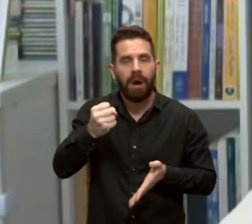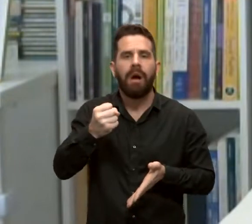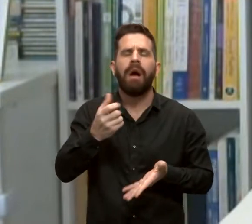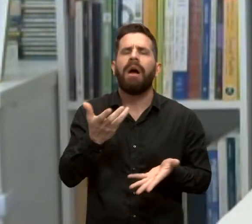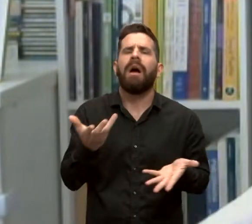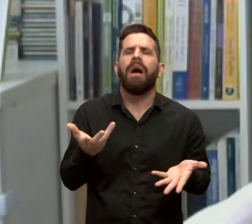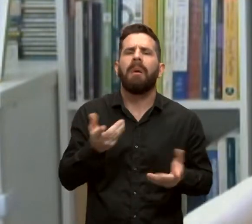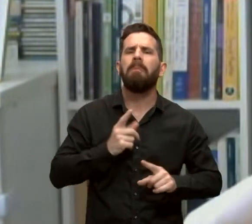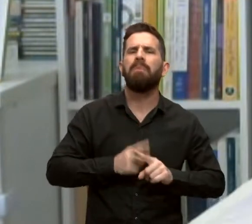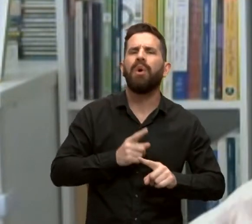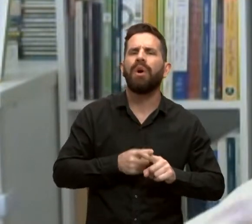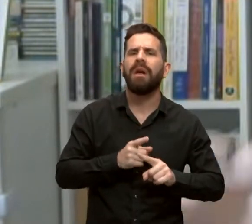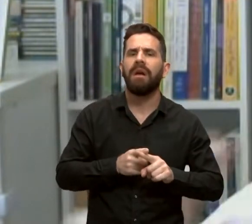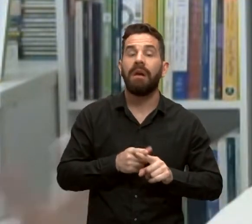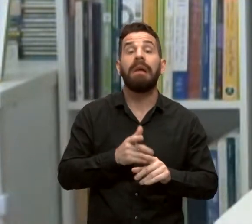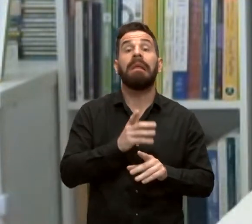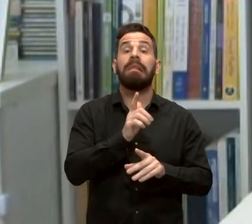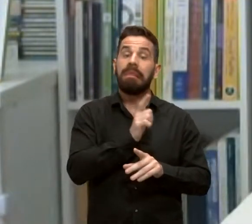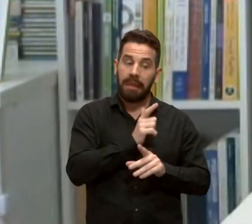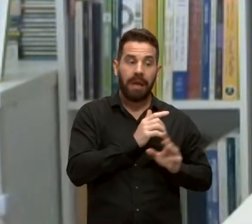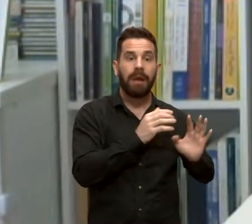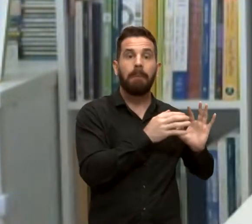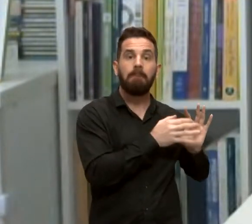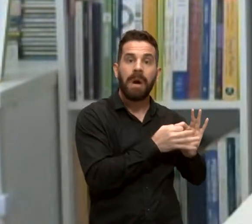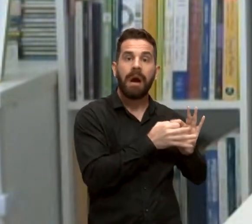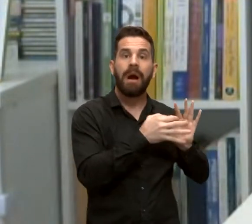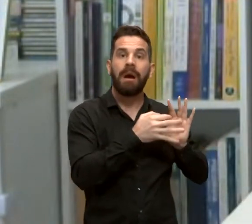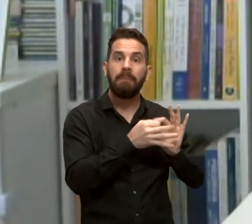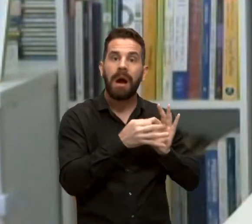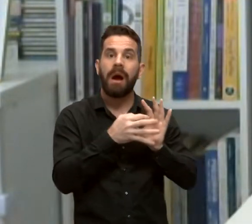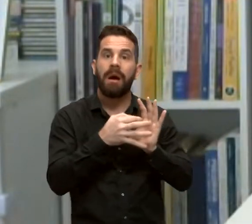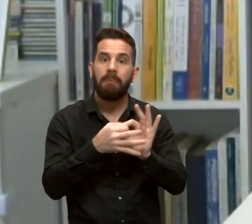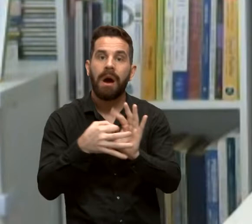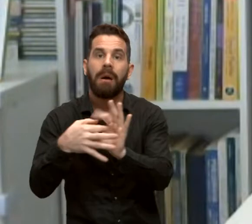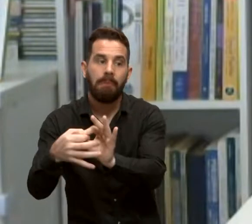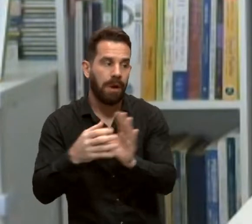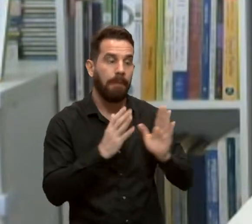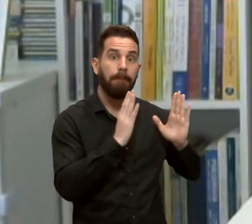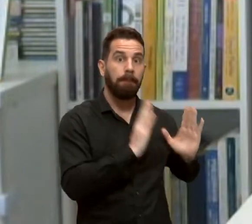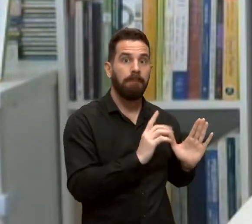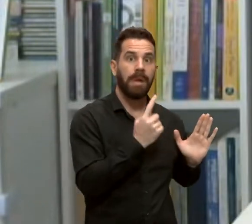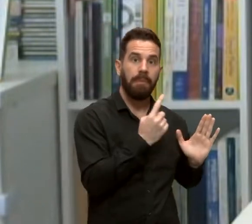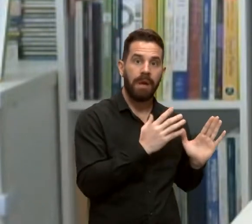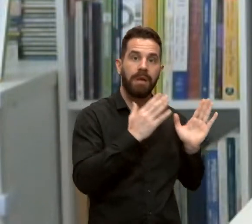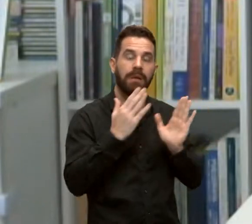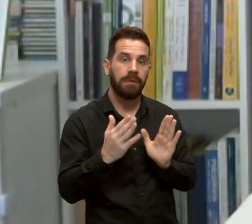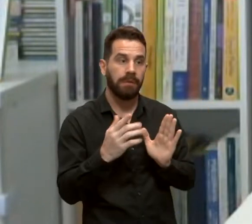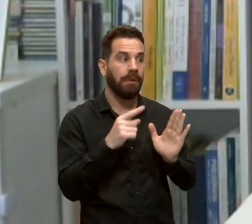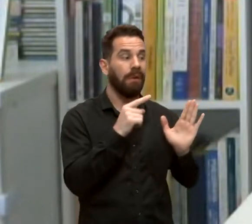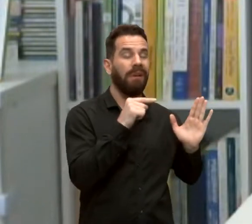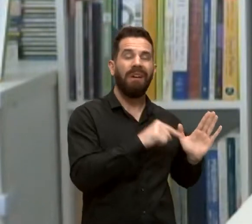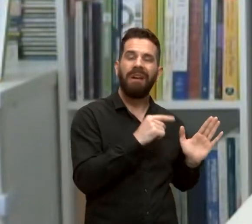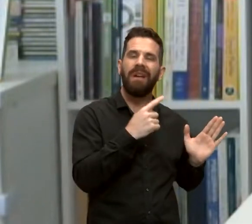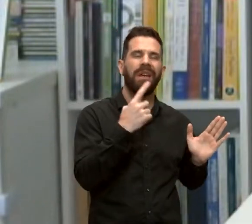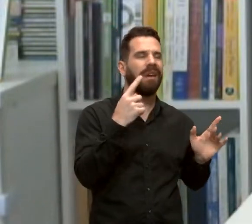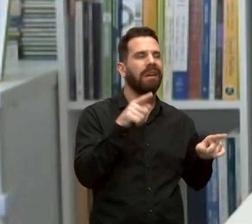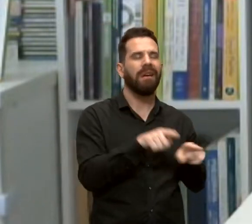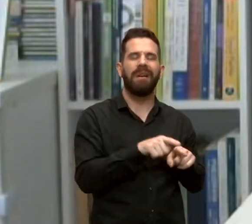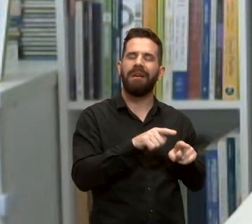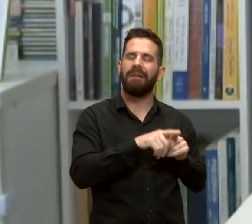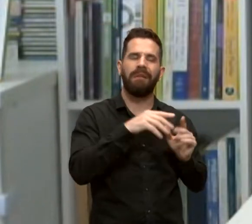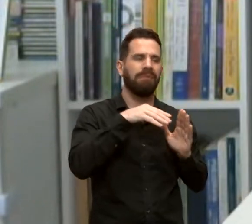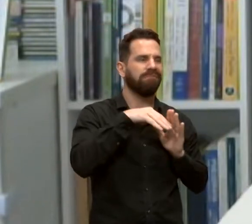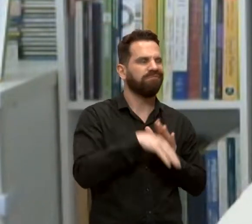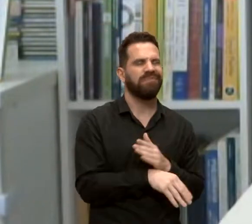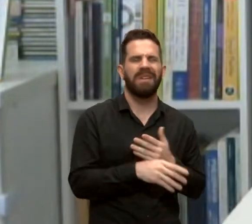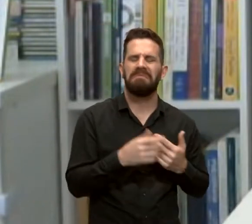Né? Houve uma cadeia circular de fatores, que a gente entende como fatores de risco. A desesperança é o ponto principal, né? Eu